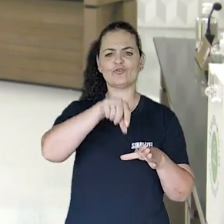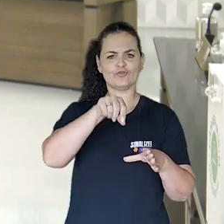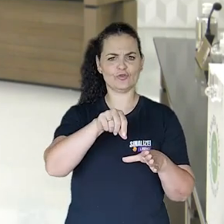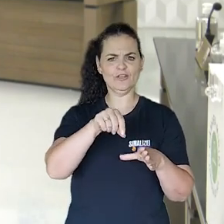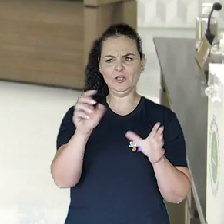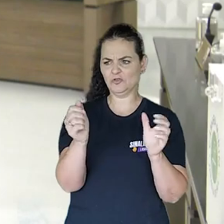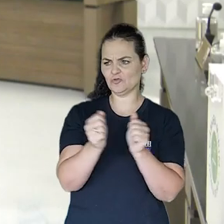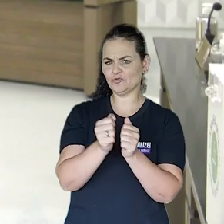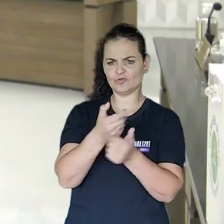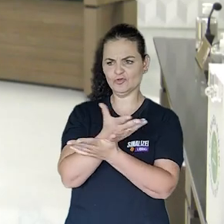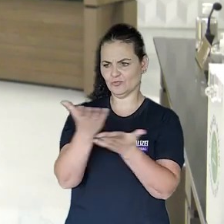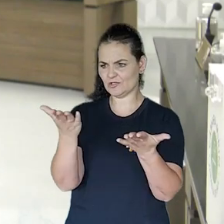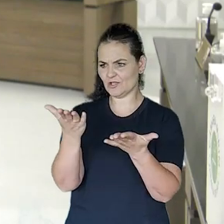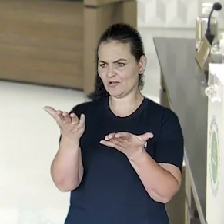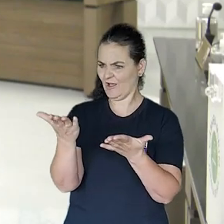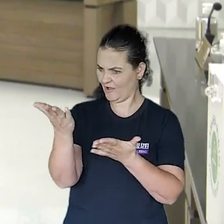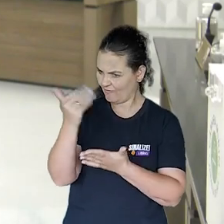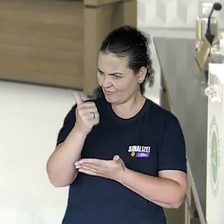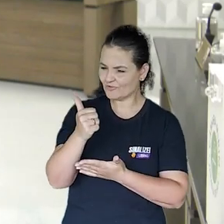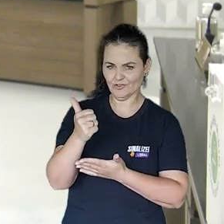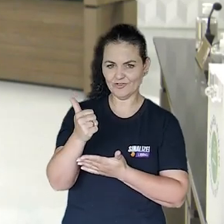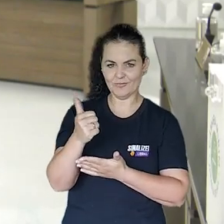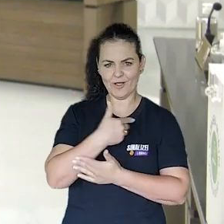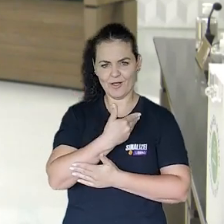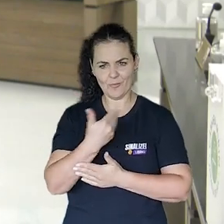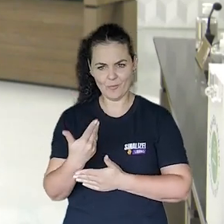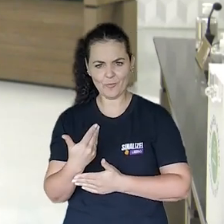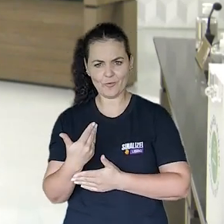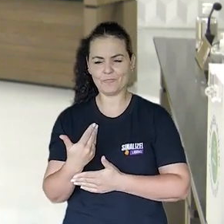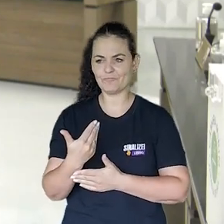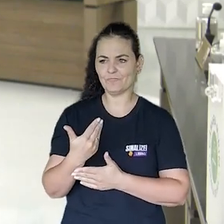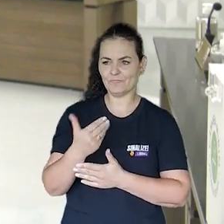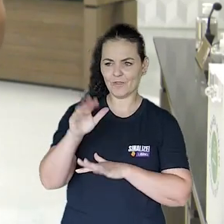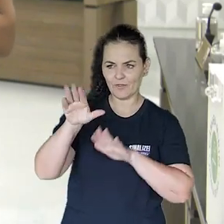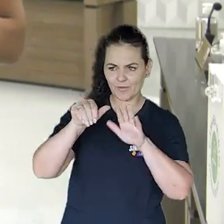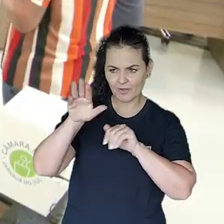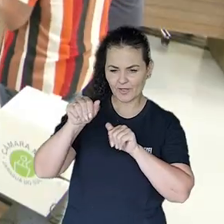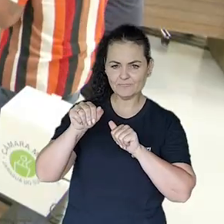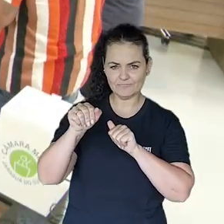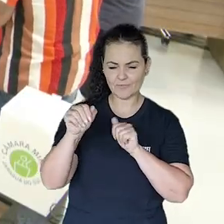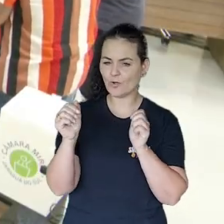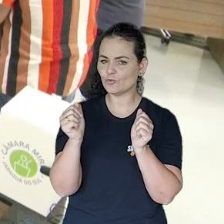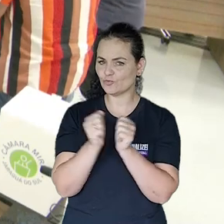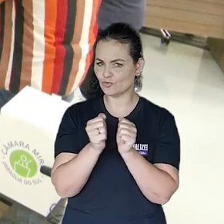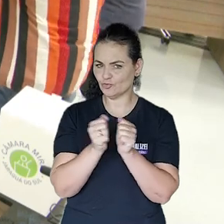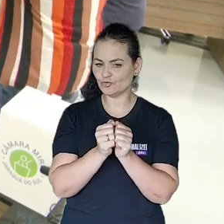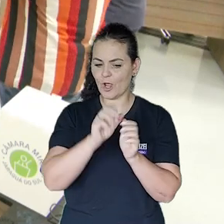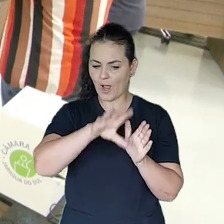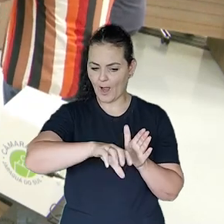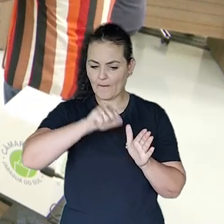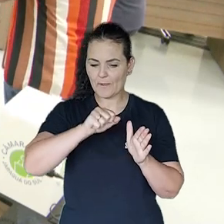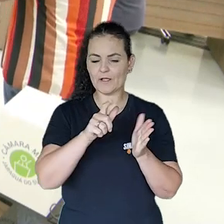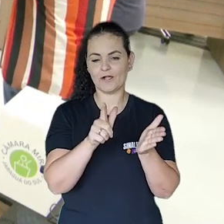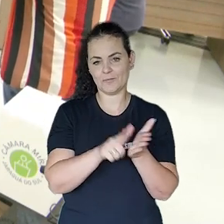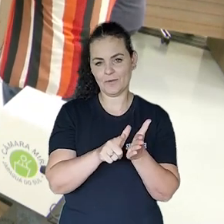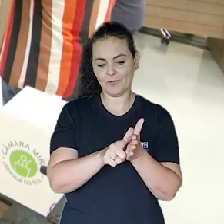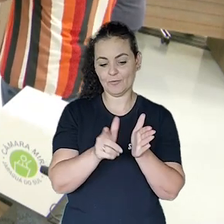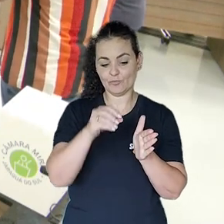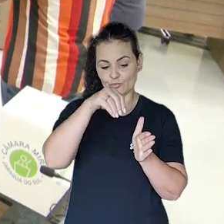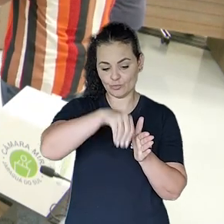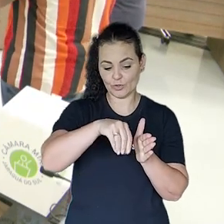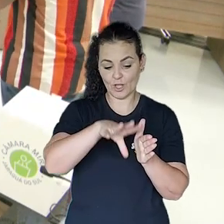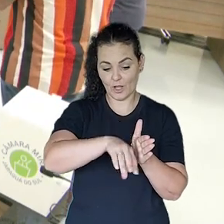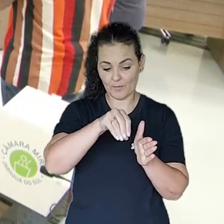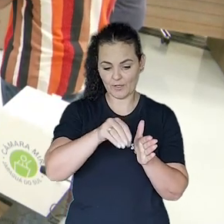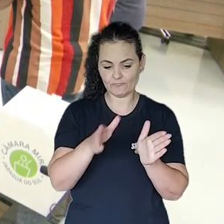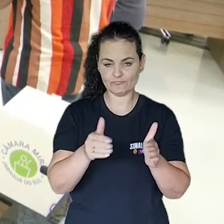plenário, tirar os papéis que estão aqui na urna. Então, vamos lá. Vamos começar, então. A nossa plateia pode